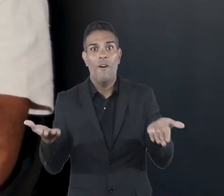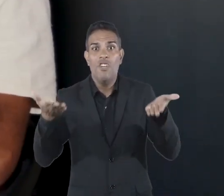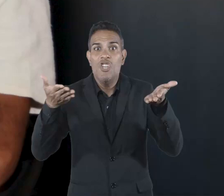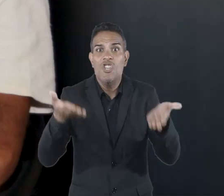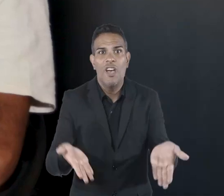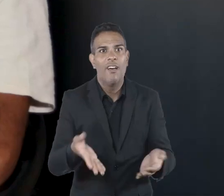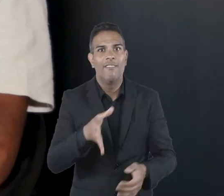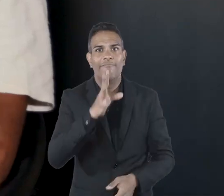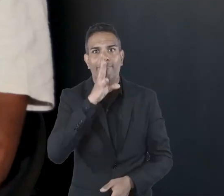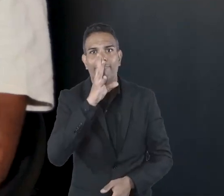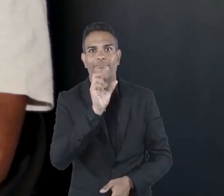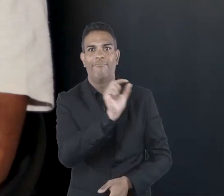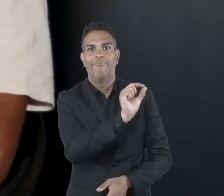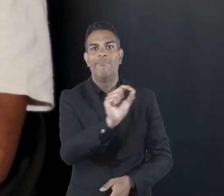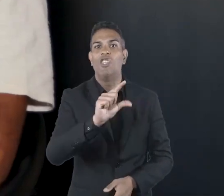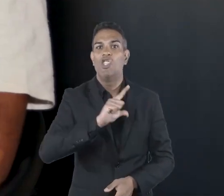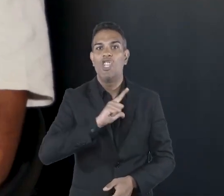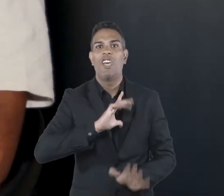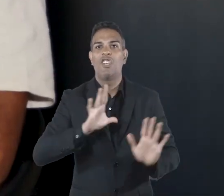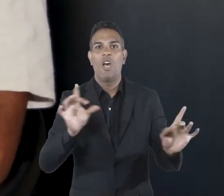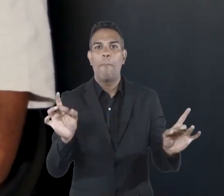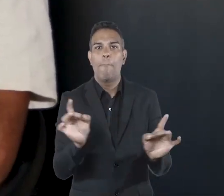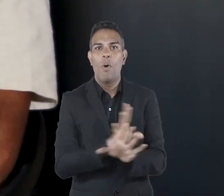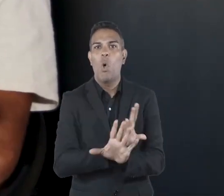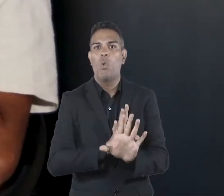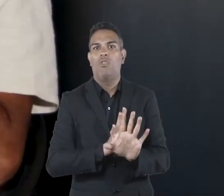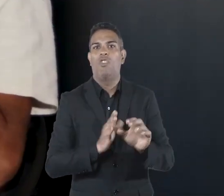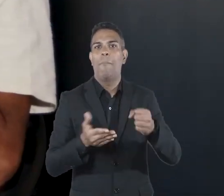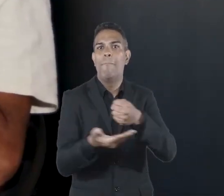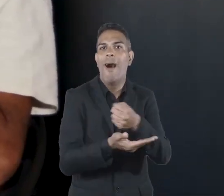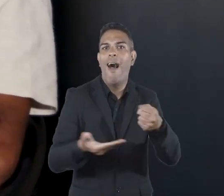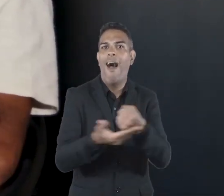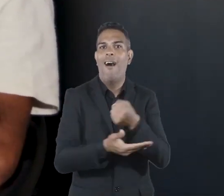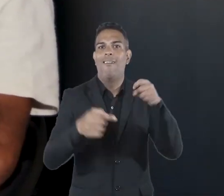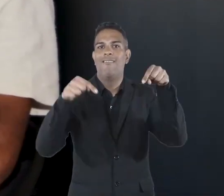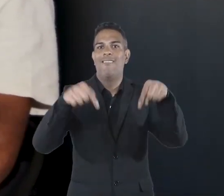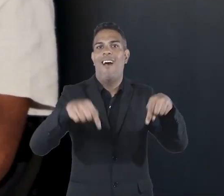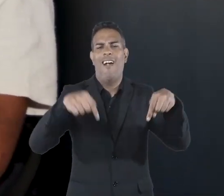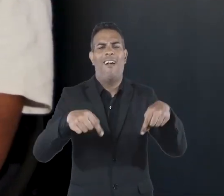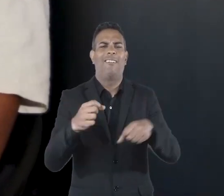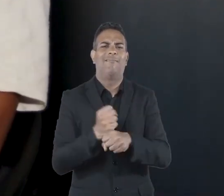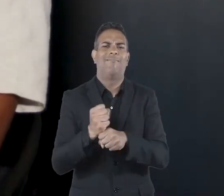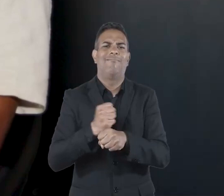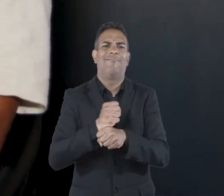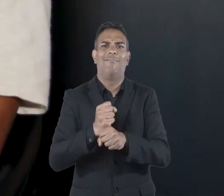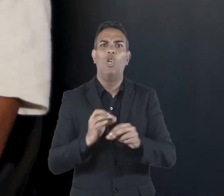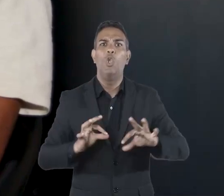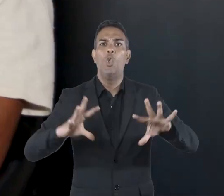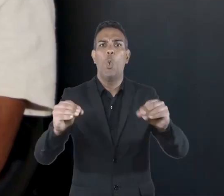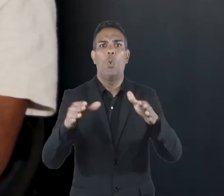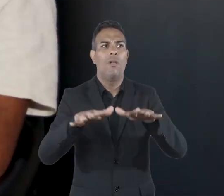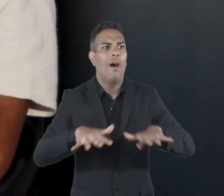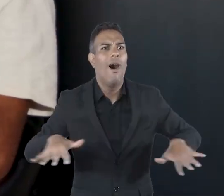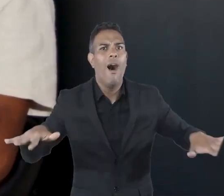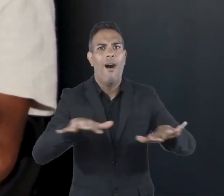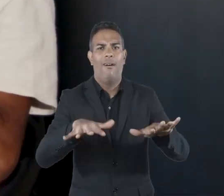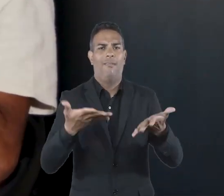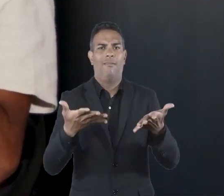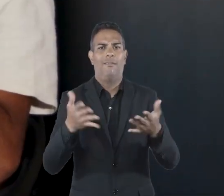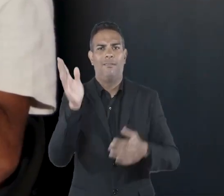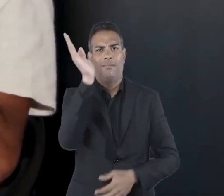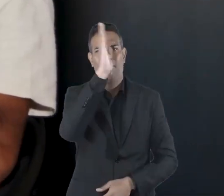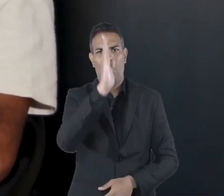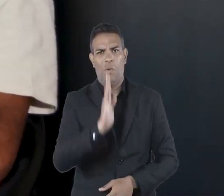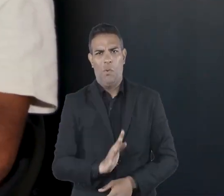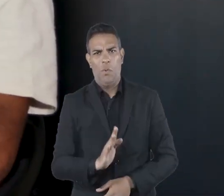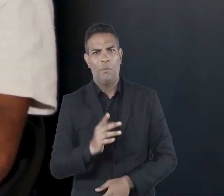melhor disso, porque eu cheguei para cá e já tinha uma estrutura para a cultura árabe. A cultura árabe já está aqui há muito tempo em